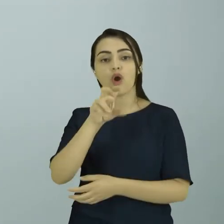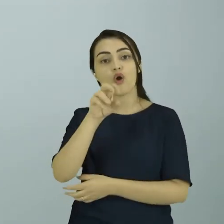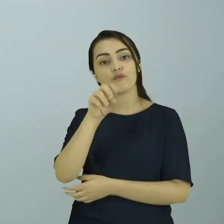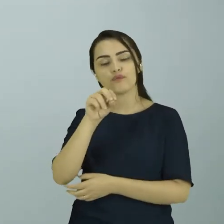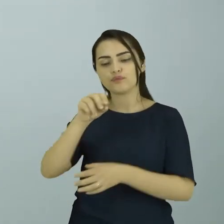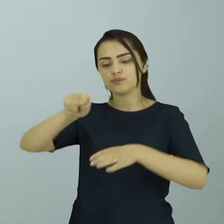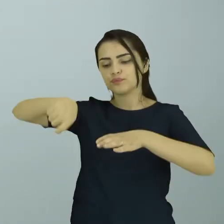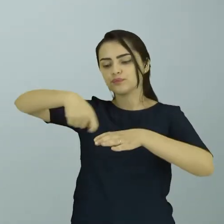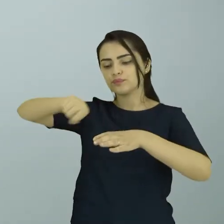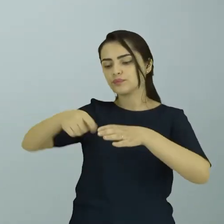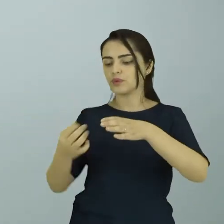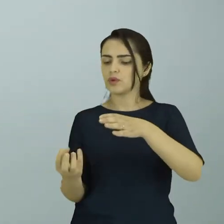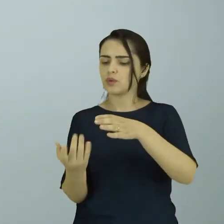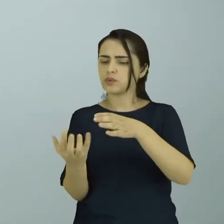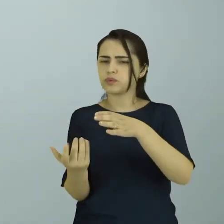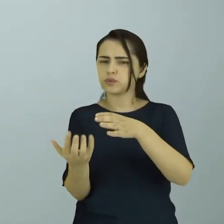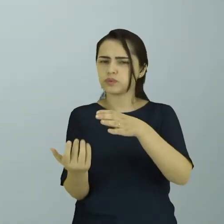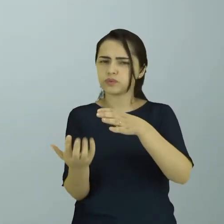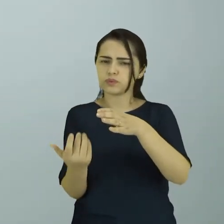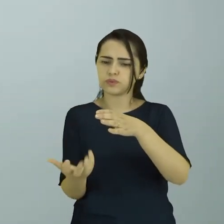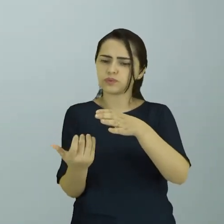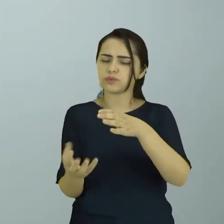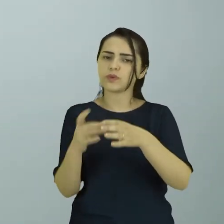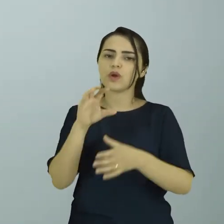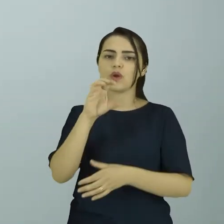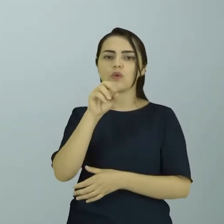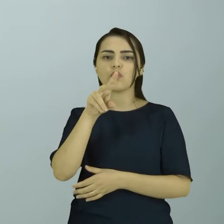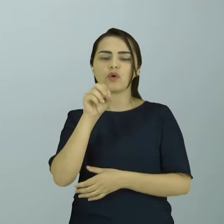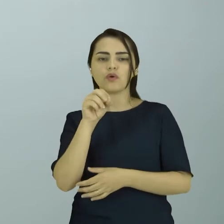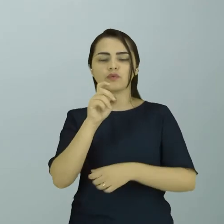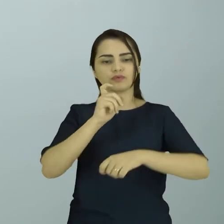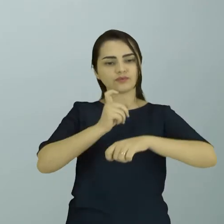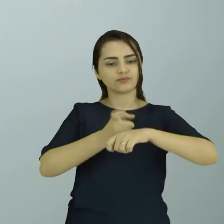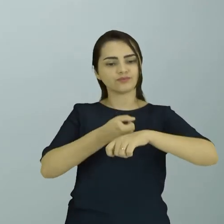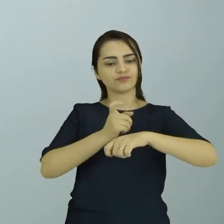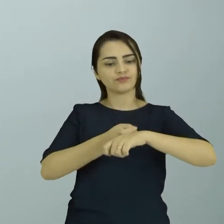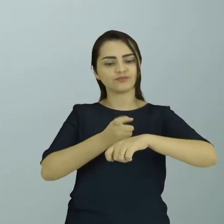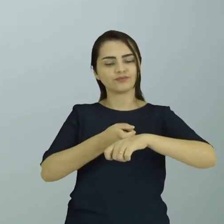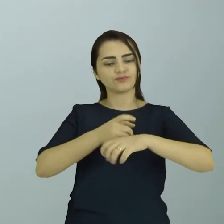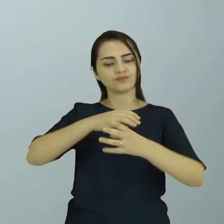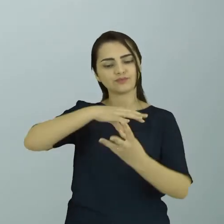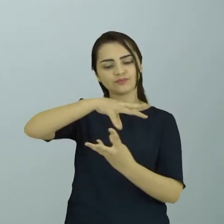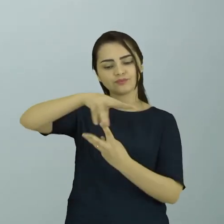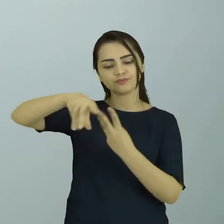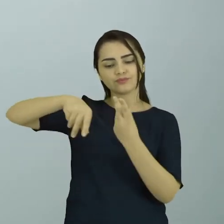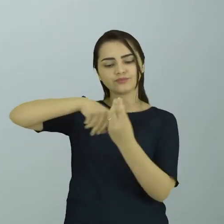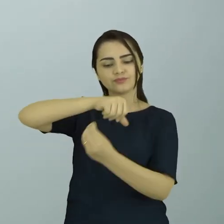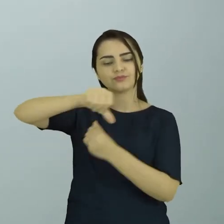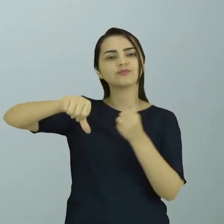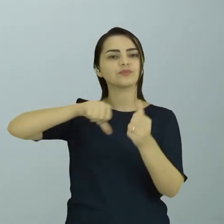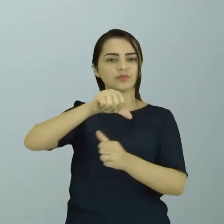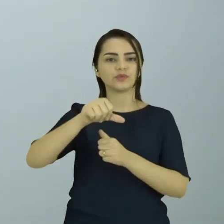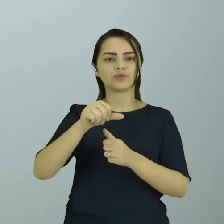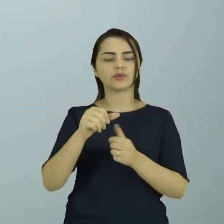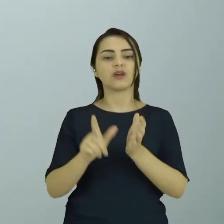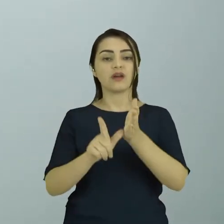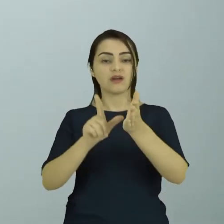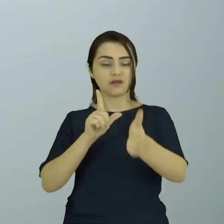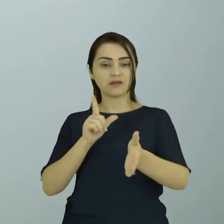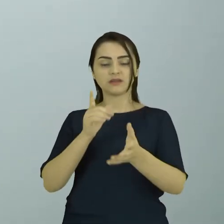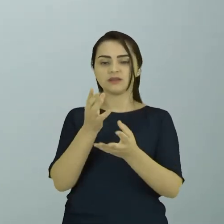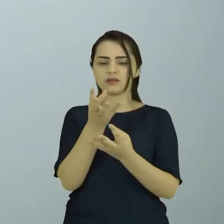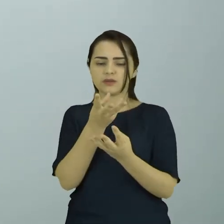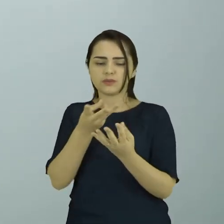Você observa que depois que o ovo é cozido, a sua textura é totalmente diferente. O